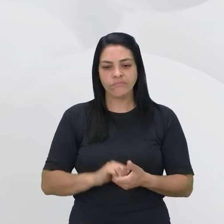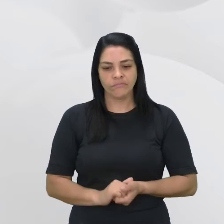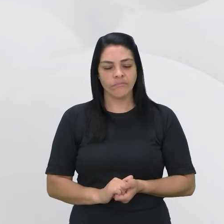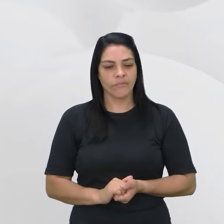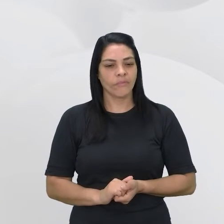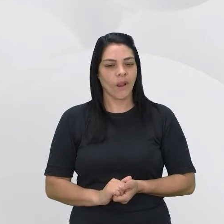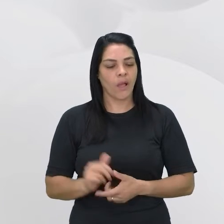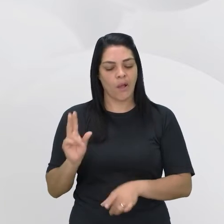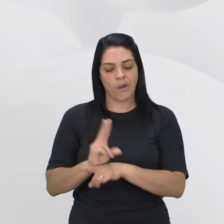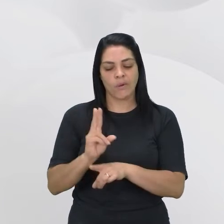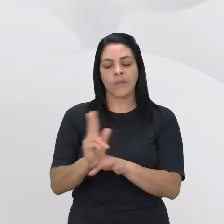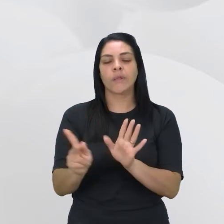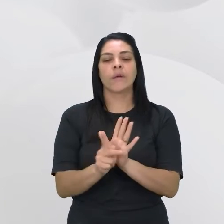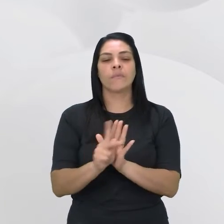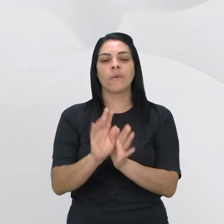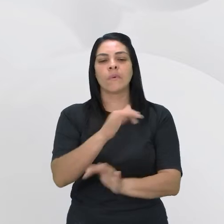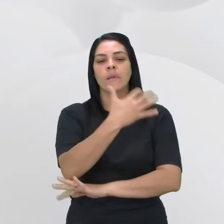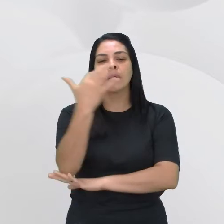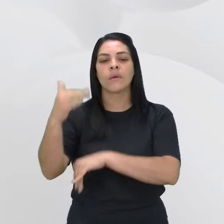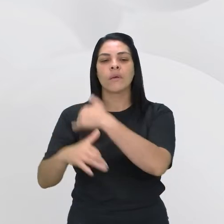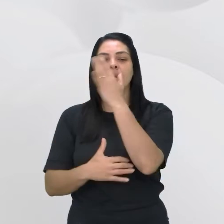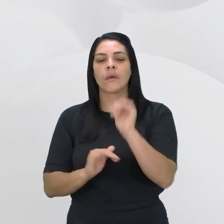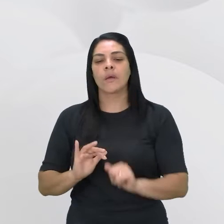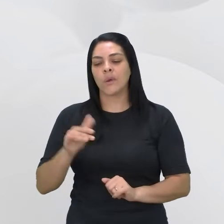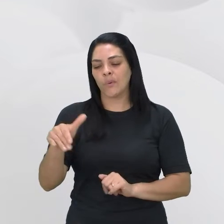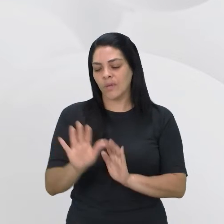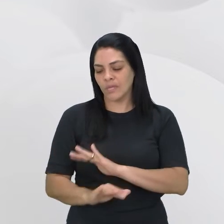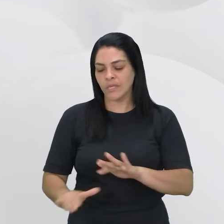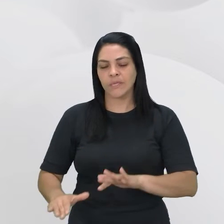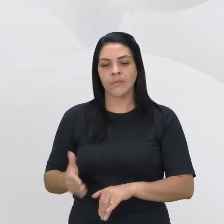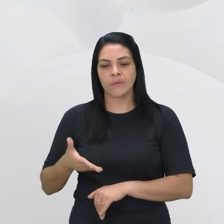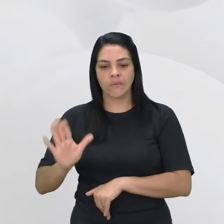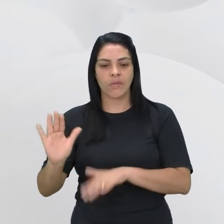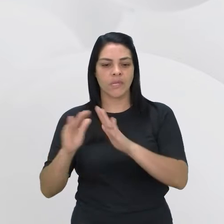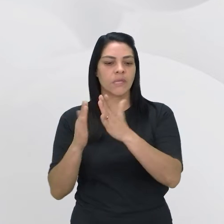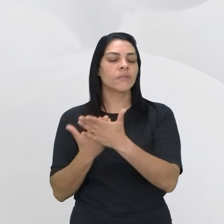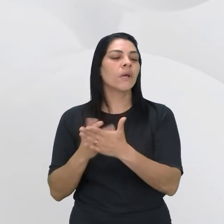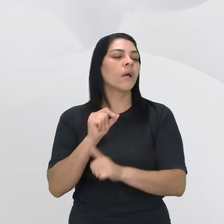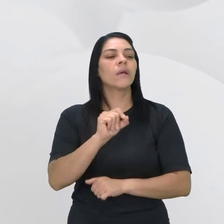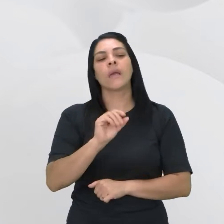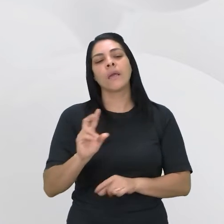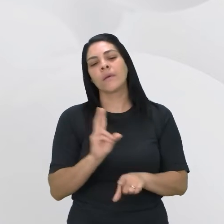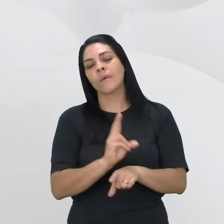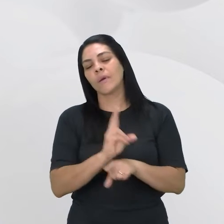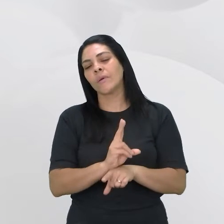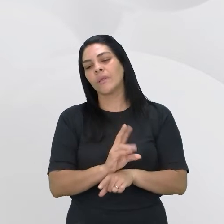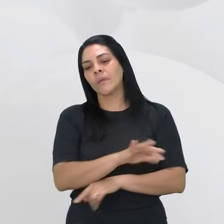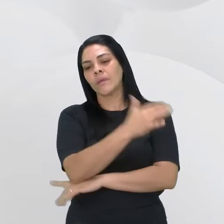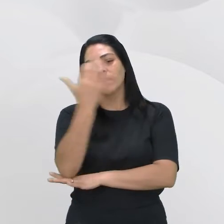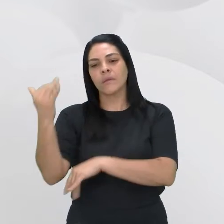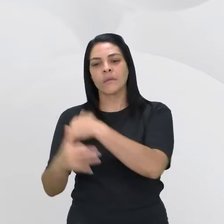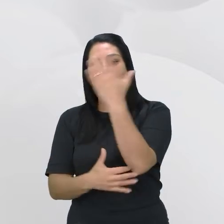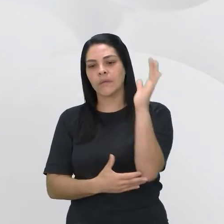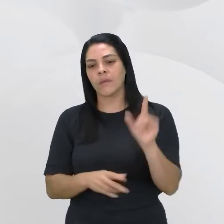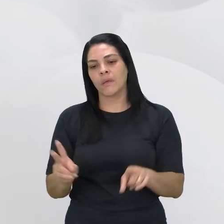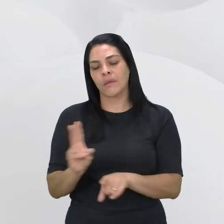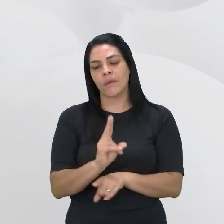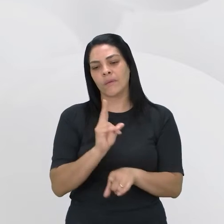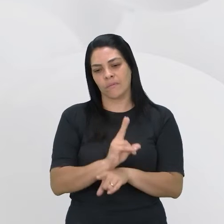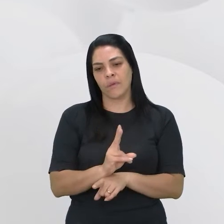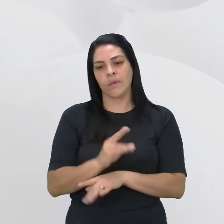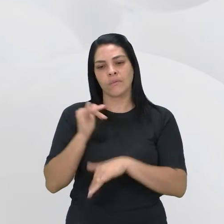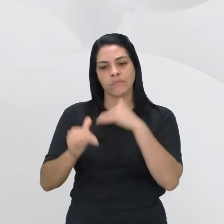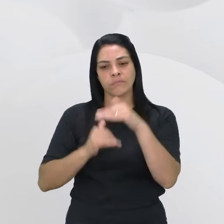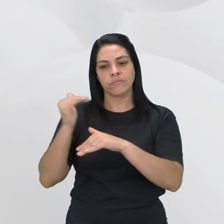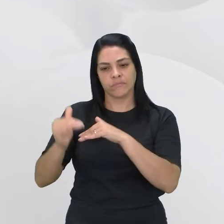do cuidado com a floresta. Né? Então, quando as crianças não estiverem na escola, quem vai cuidar da floresta vai ser esses guardiões que eles constroem